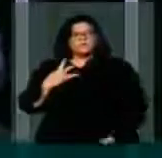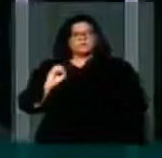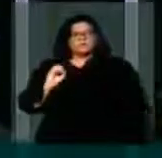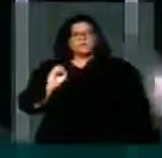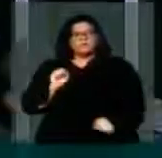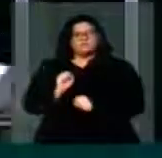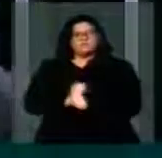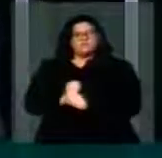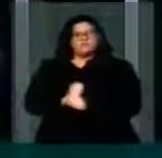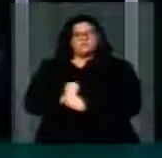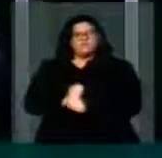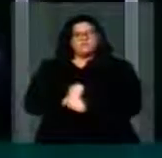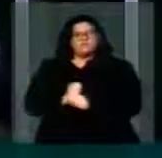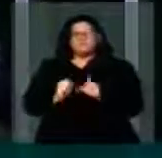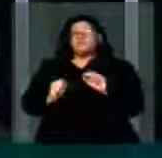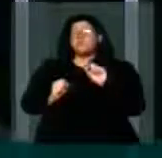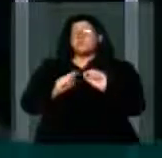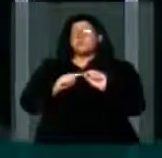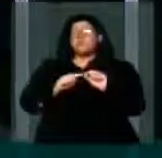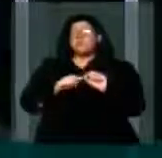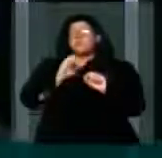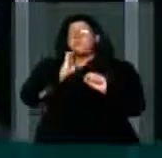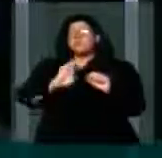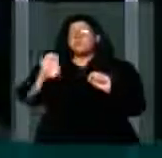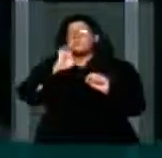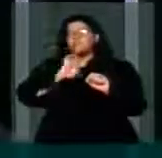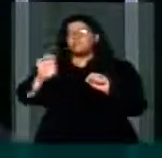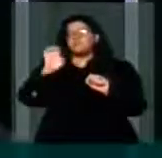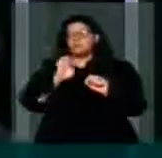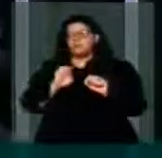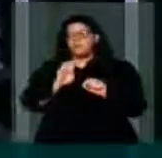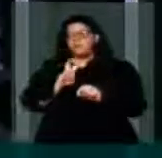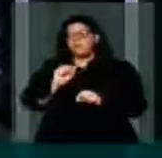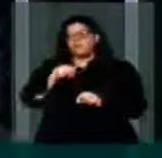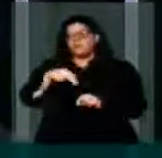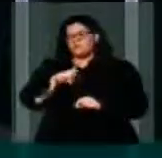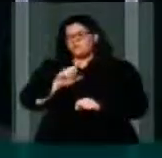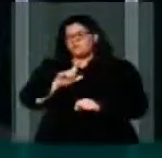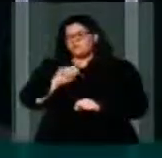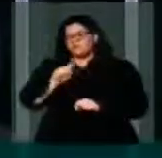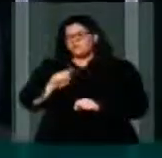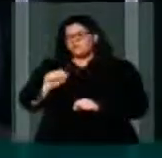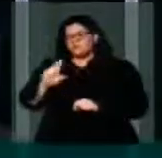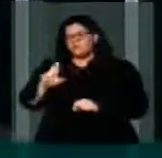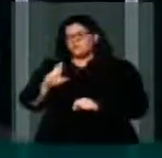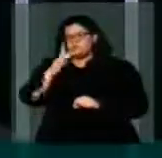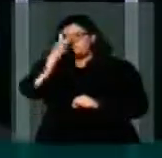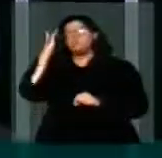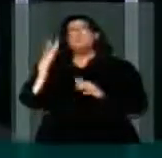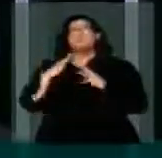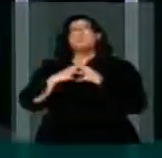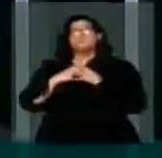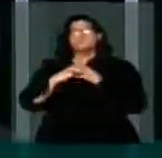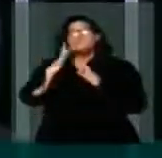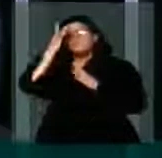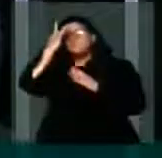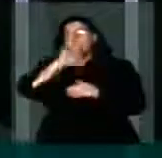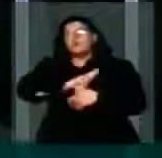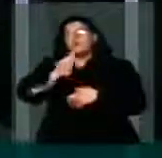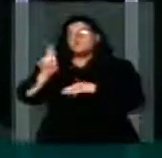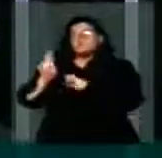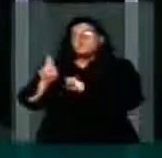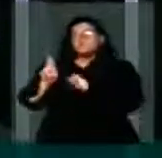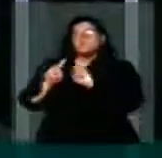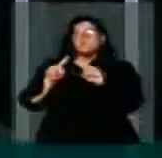que é ser evangelizador? Muita gente confunde o ser religioso com o alienado. Mas as pessoas que fazem essa confusão são